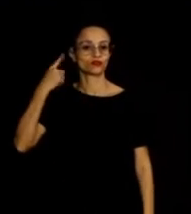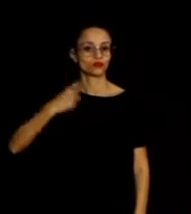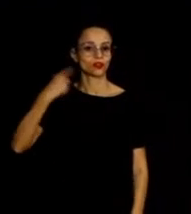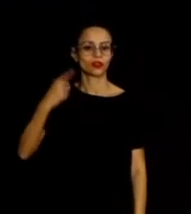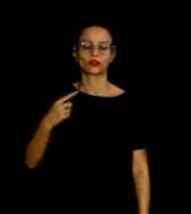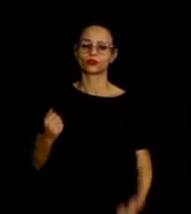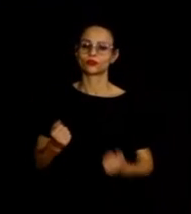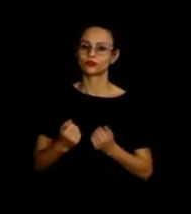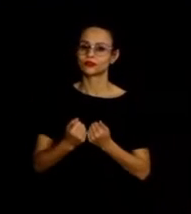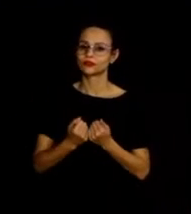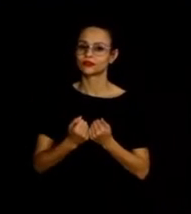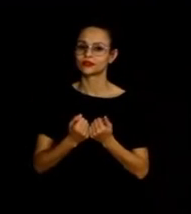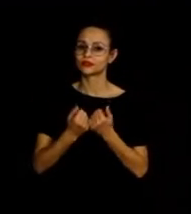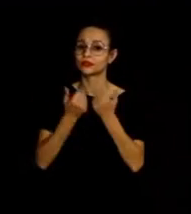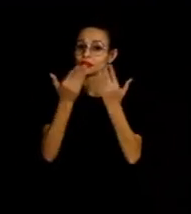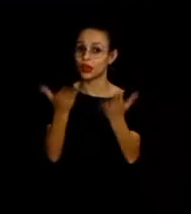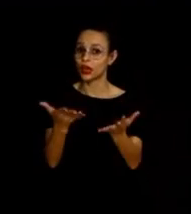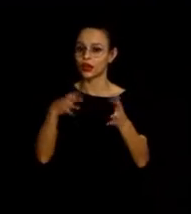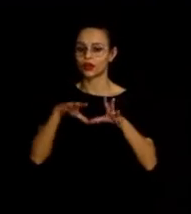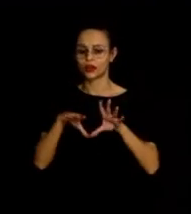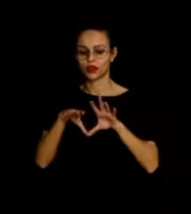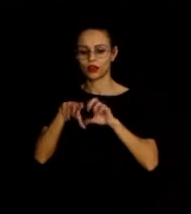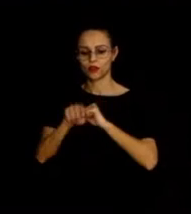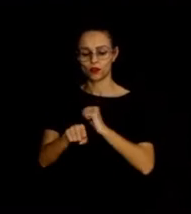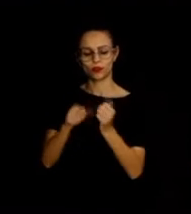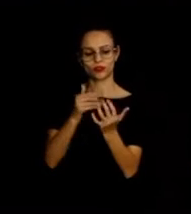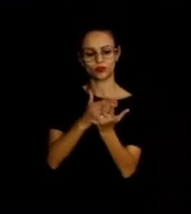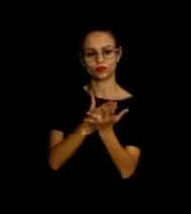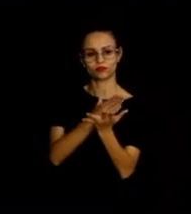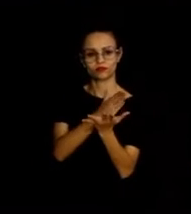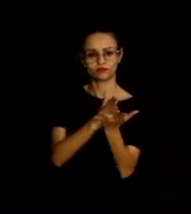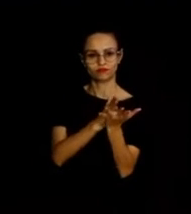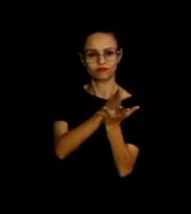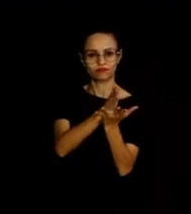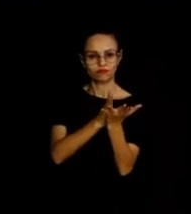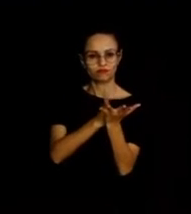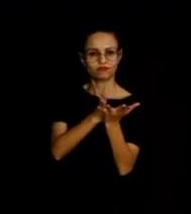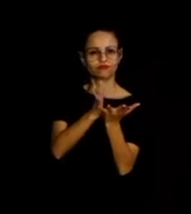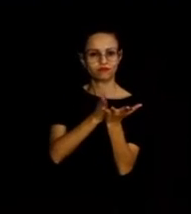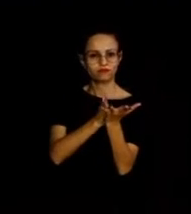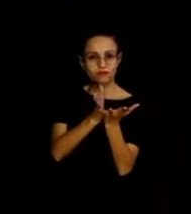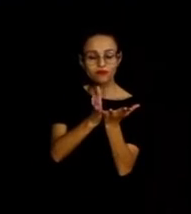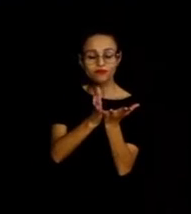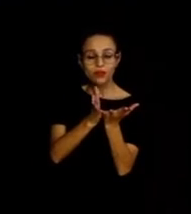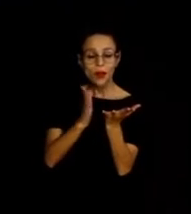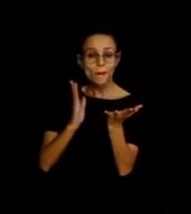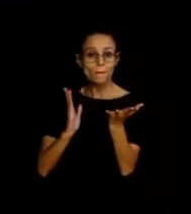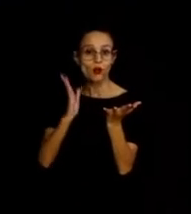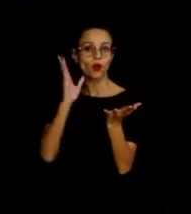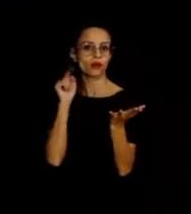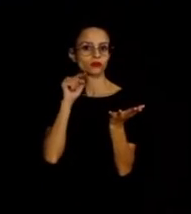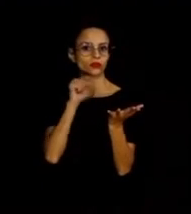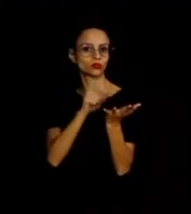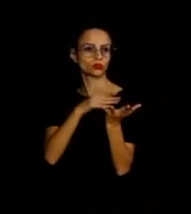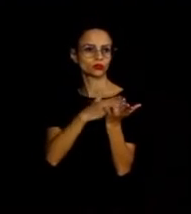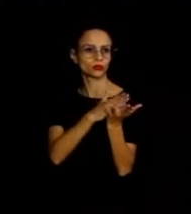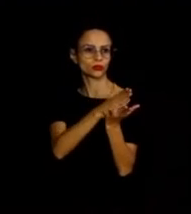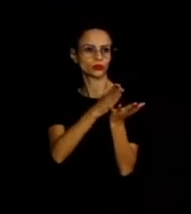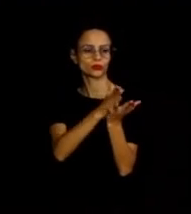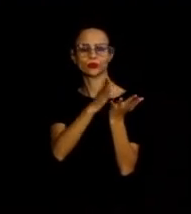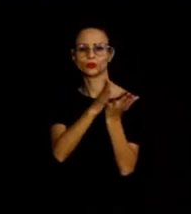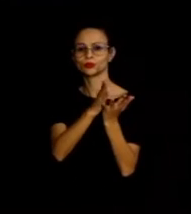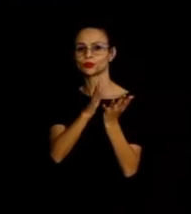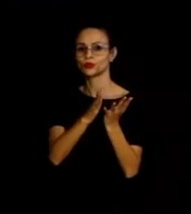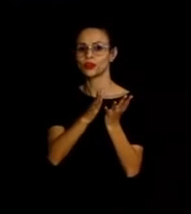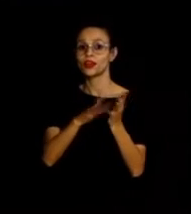oferece uma formação Ampla e Dada a amplitude da sua formação as